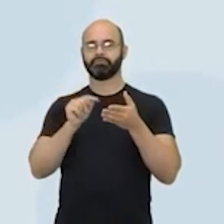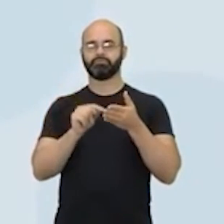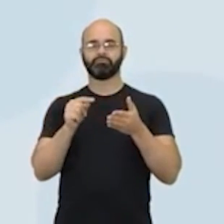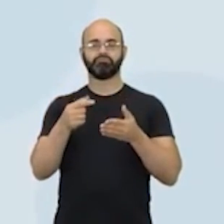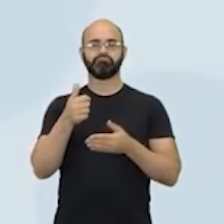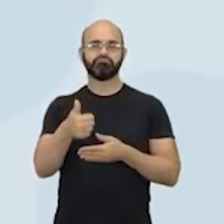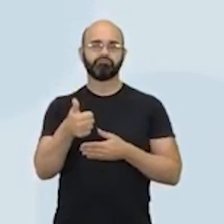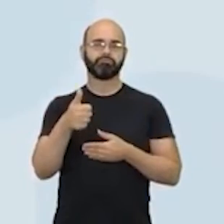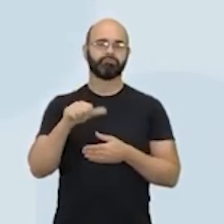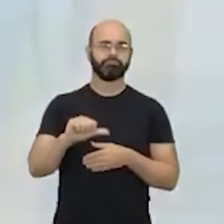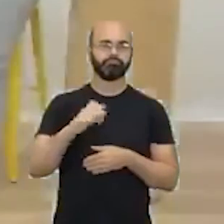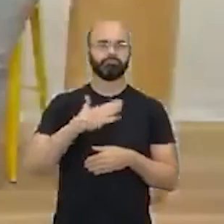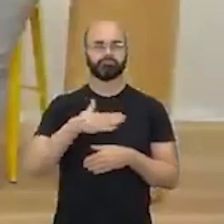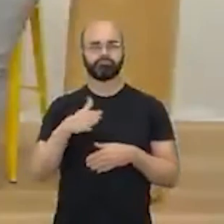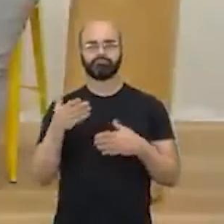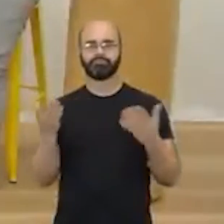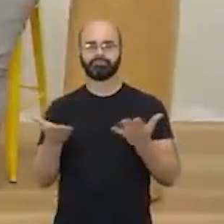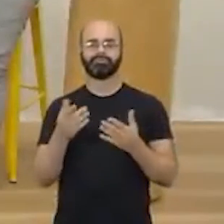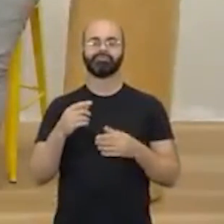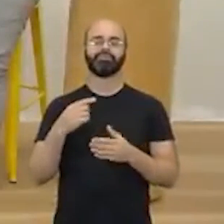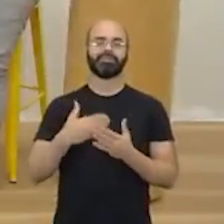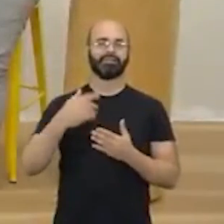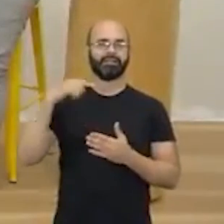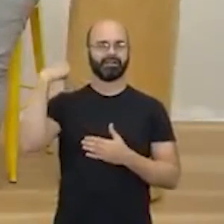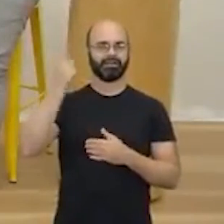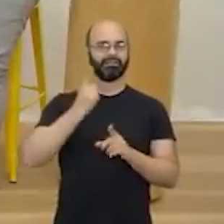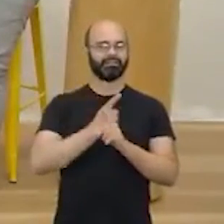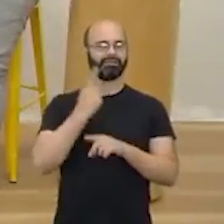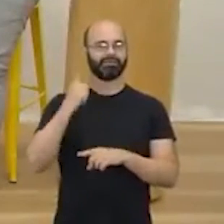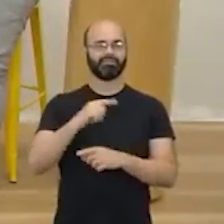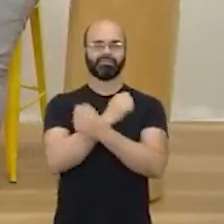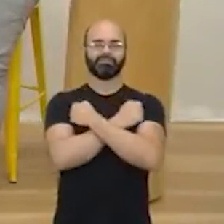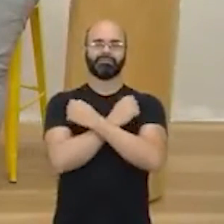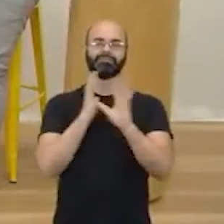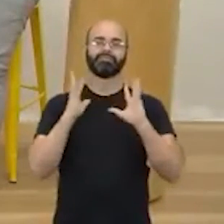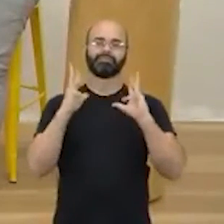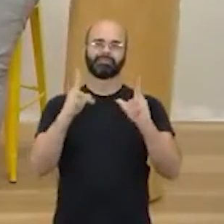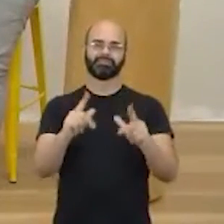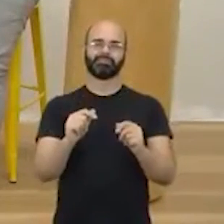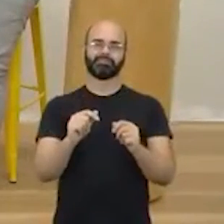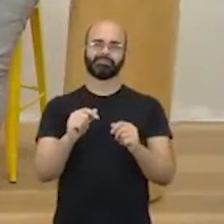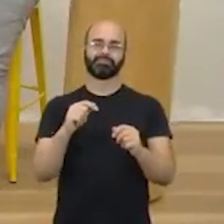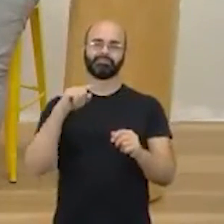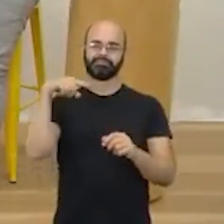importante para a gente. A gente vai ficando por aqui. Até a próxima. É isso aí. Um abraço a todos e até a próxima.